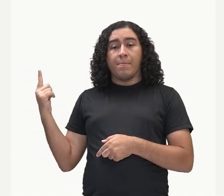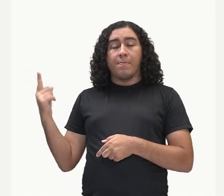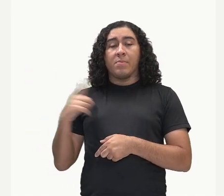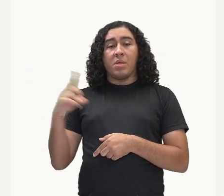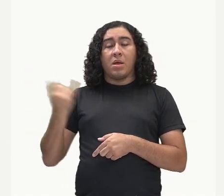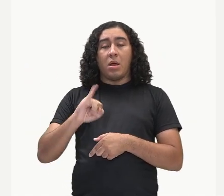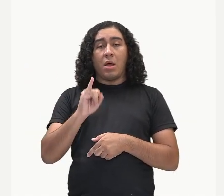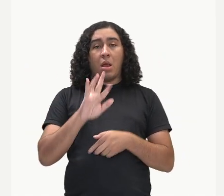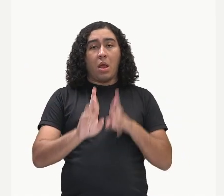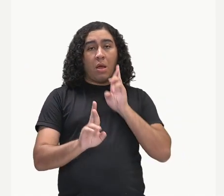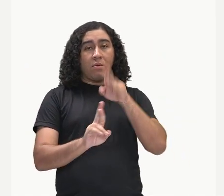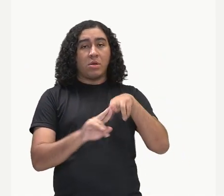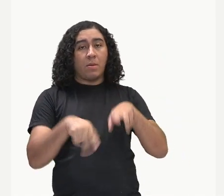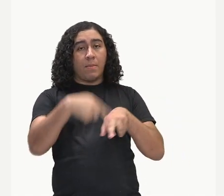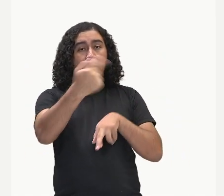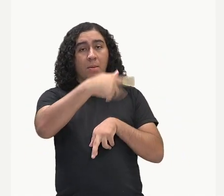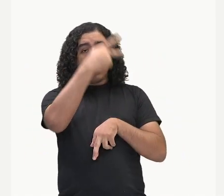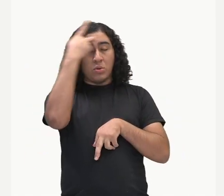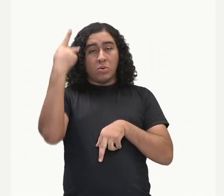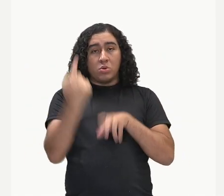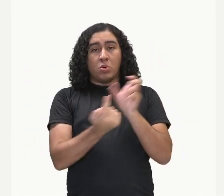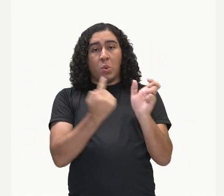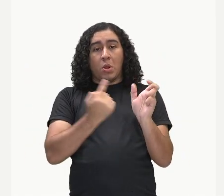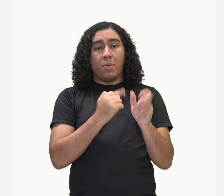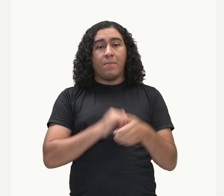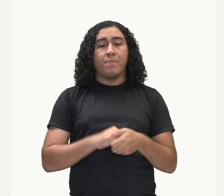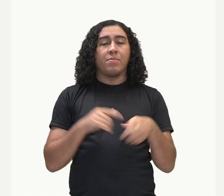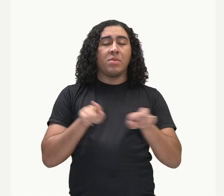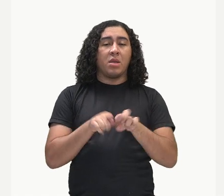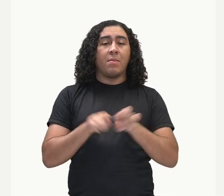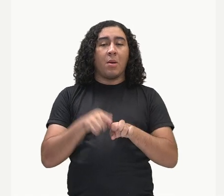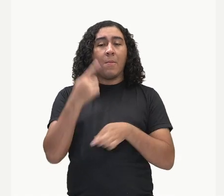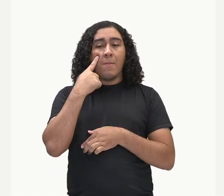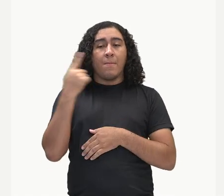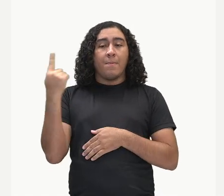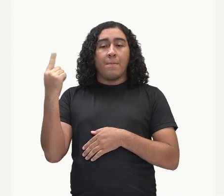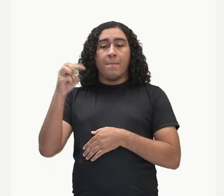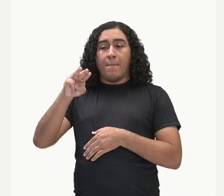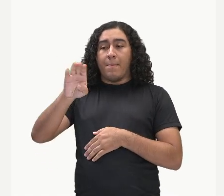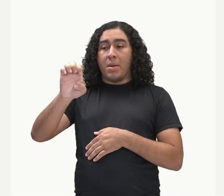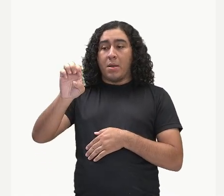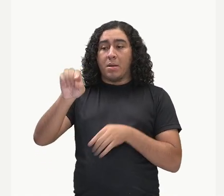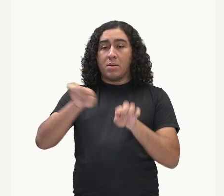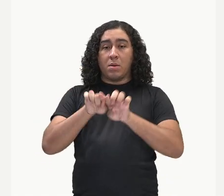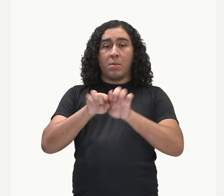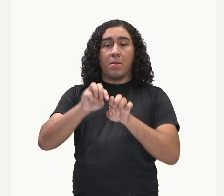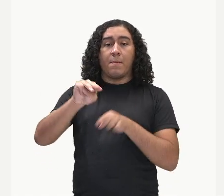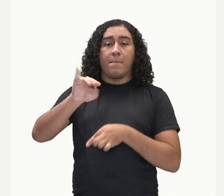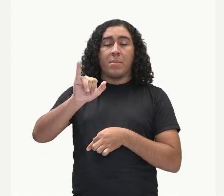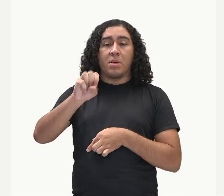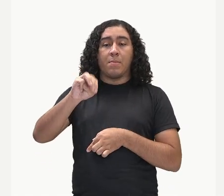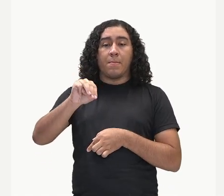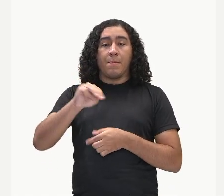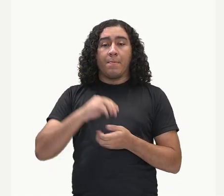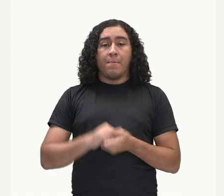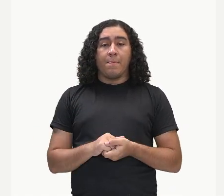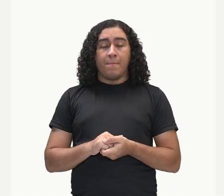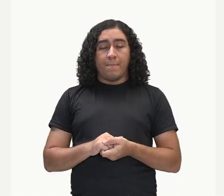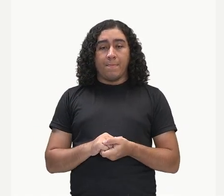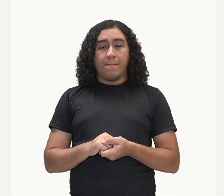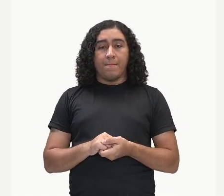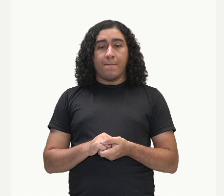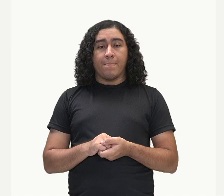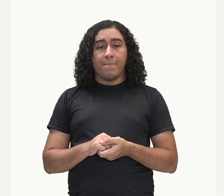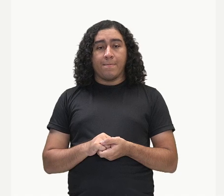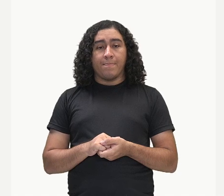primeira pessoa, tá certo? E a tradução, me, mim. Aí eu tenho you, aqui eu não mudo, tá? E